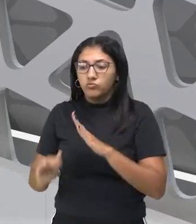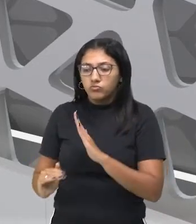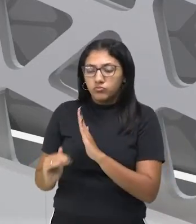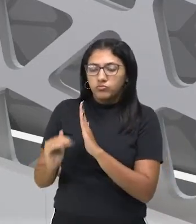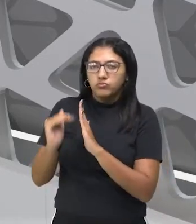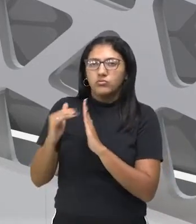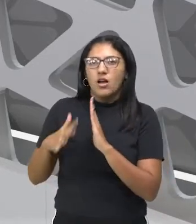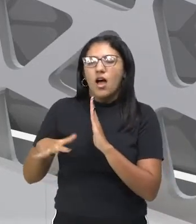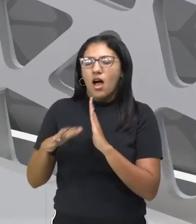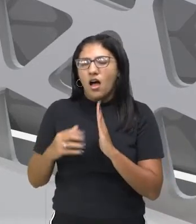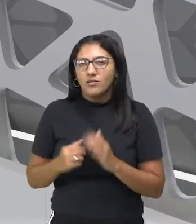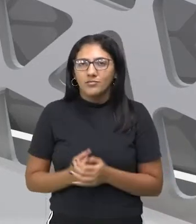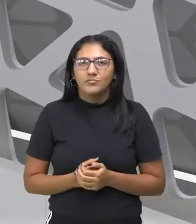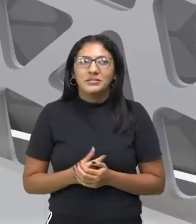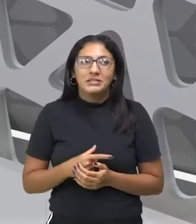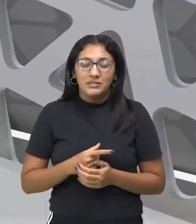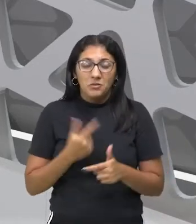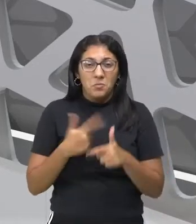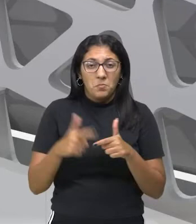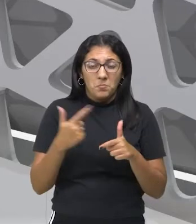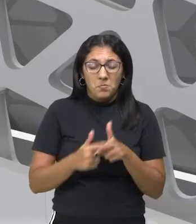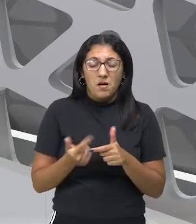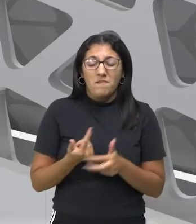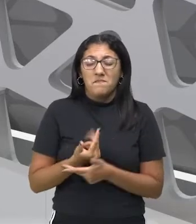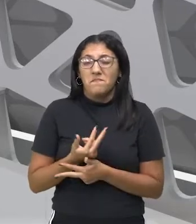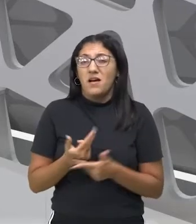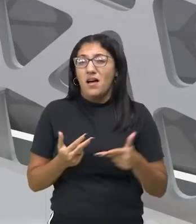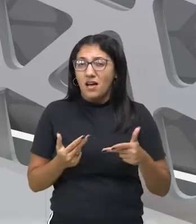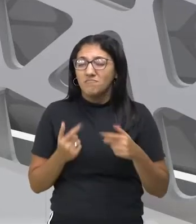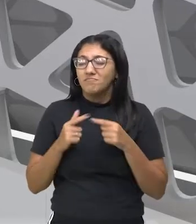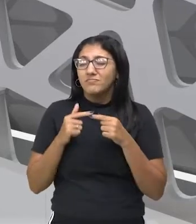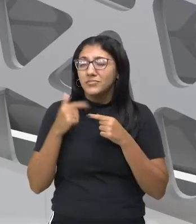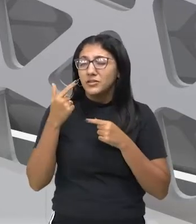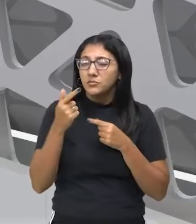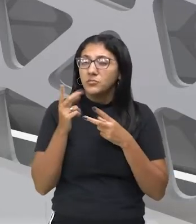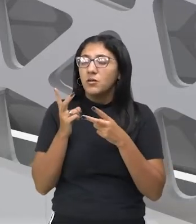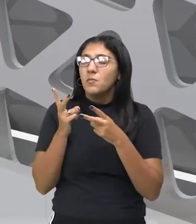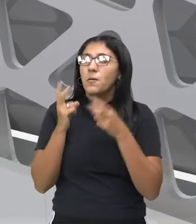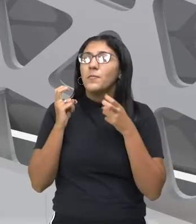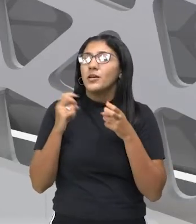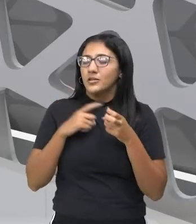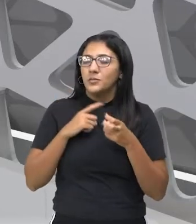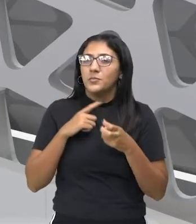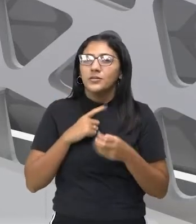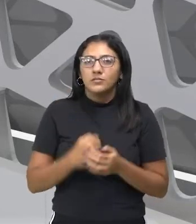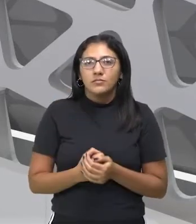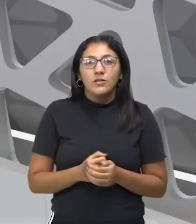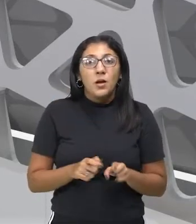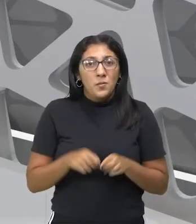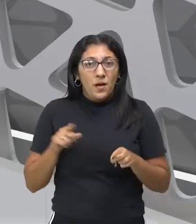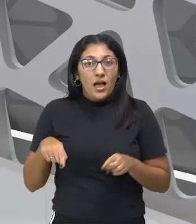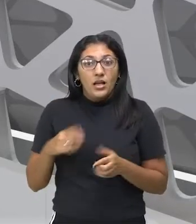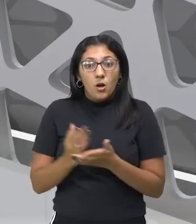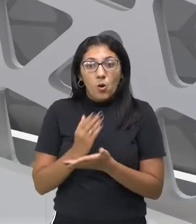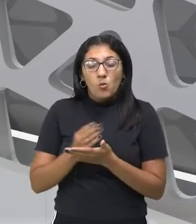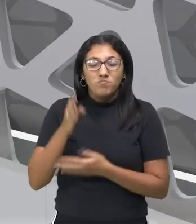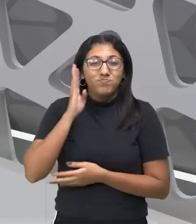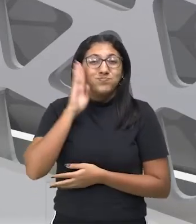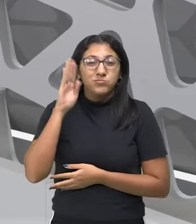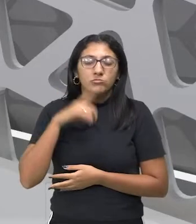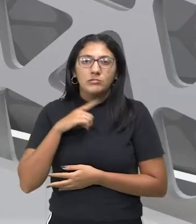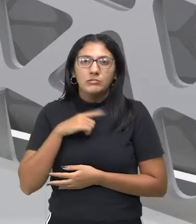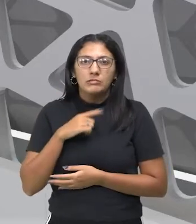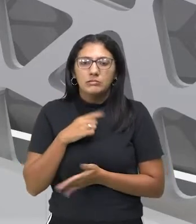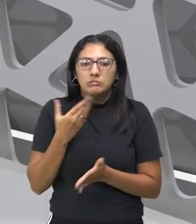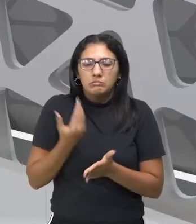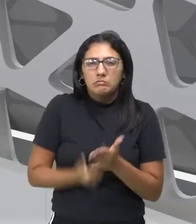Então, houve diversos impactos que a gente vai verificar mais para frente, ainda dentro da usina de Ibaubina, mas esses são os principais. Houve uma perda